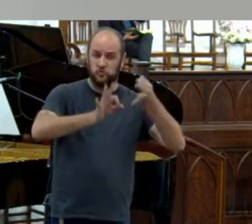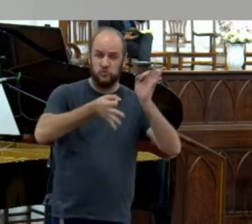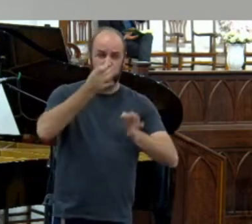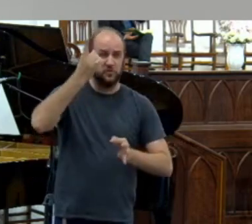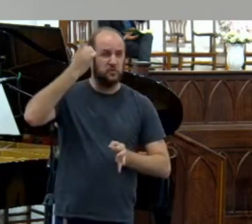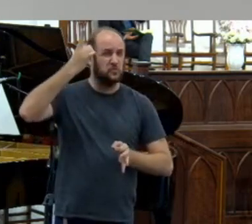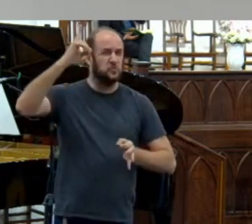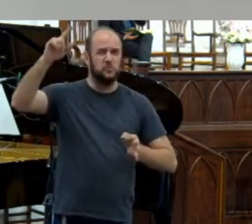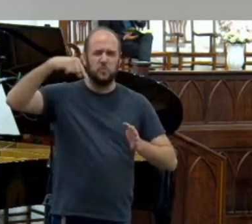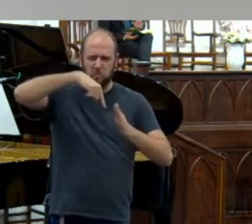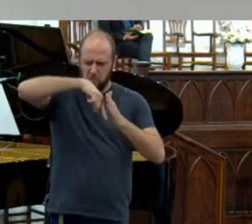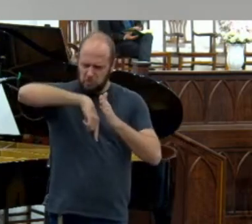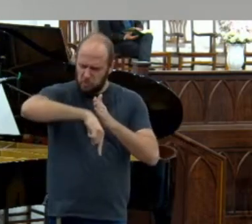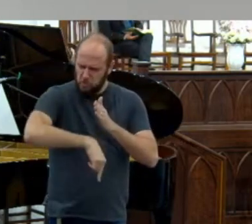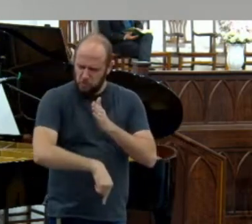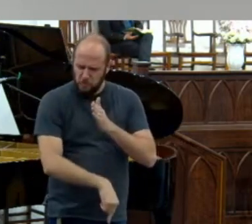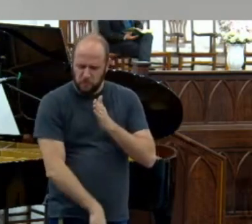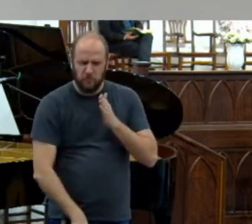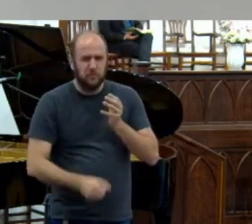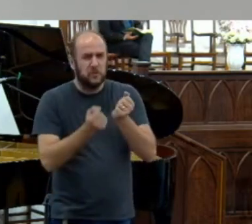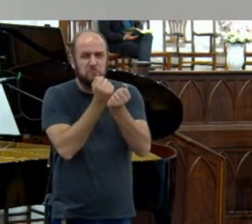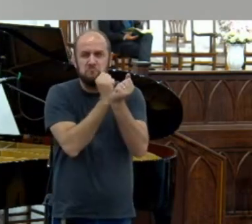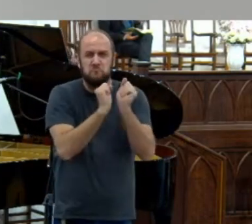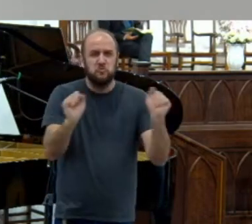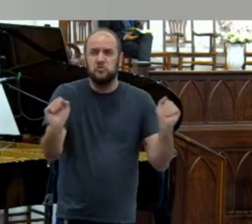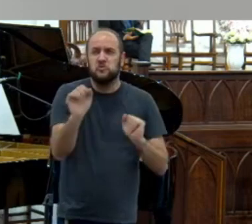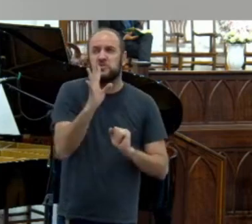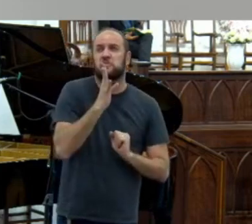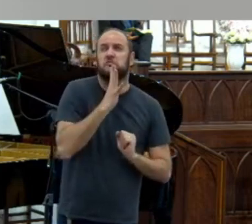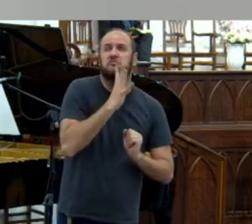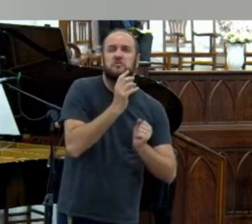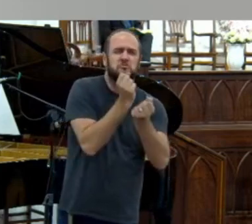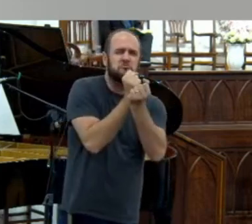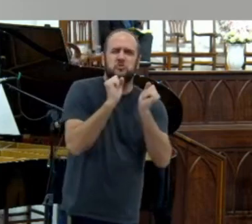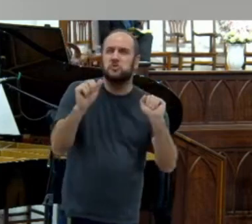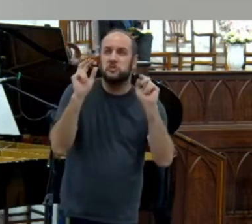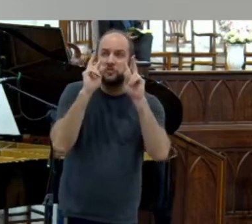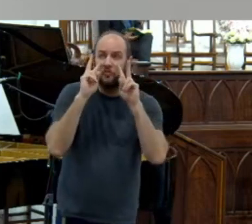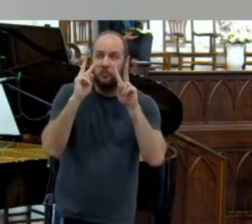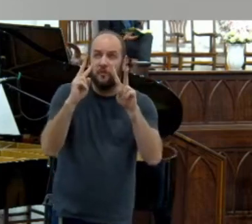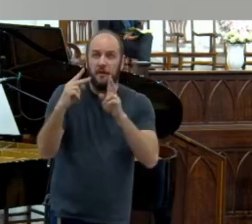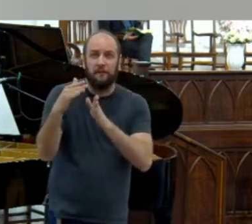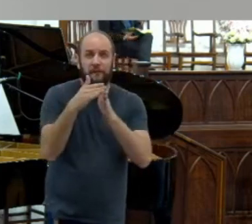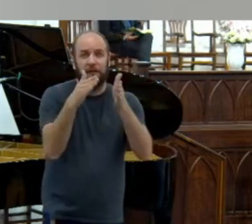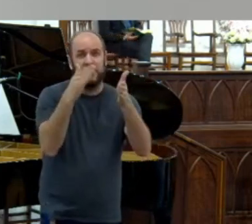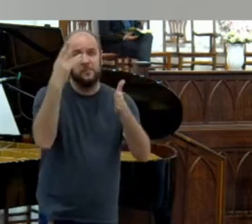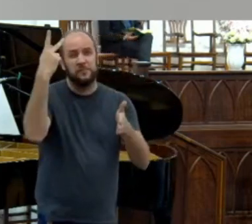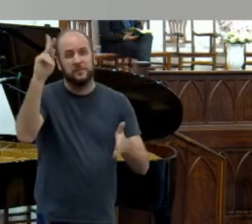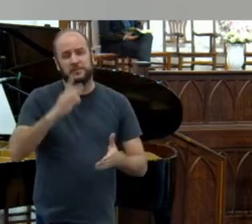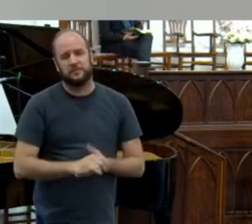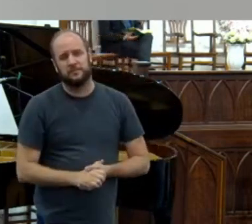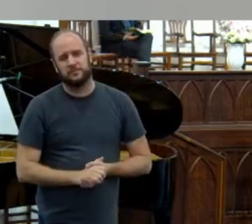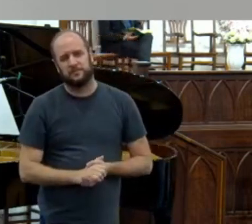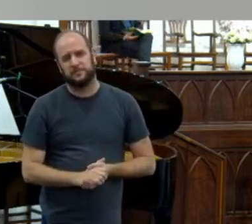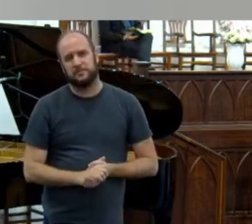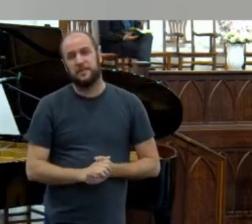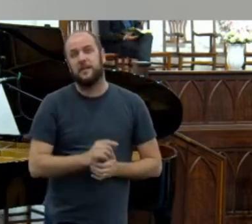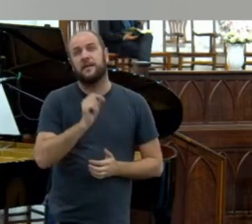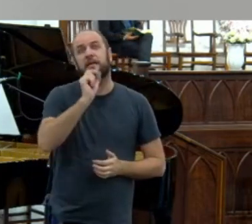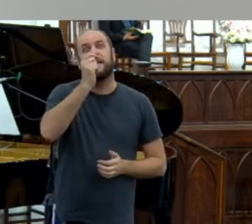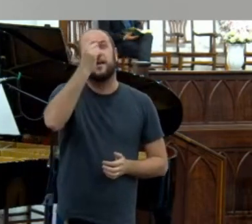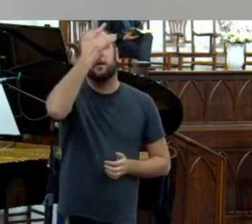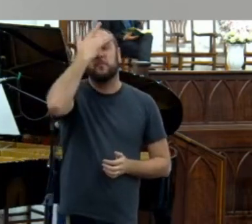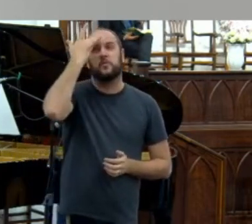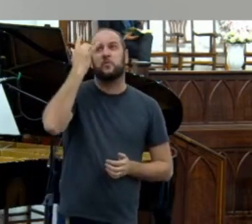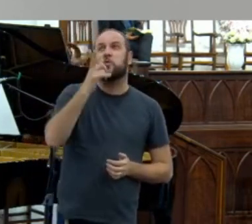juízos, e quão impenetráveis ou inescrutáveis são os seus caminhos. Quem, pois, conheceu a mente